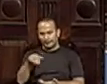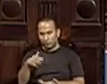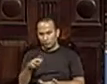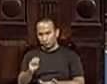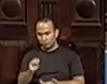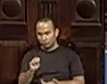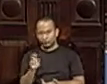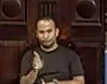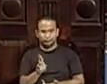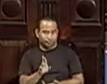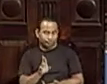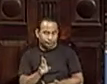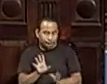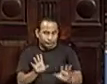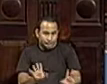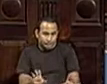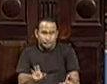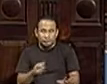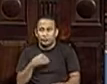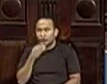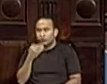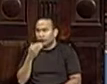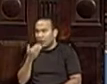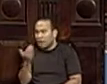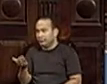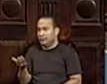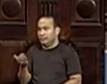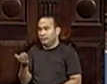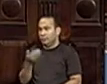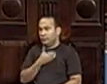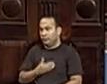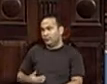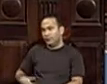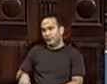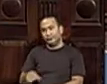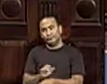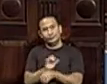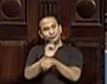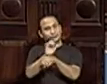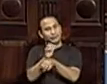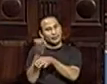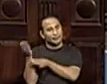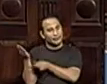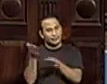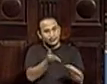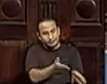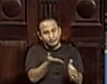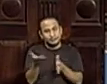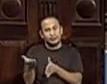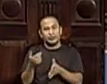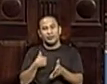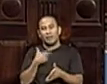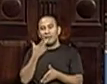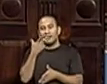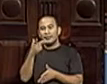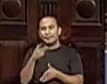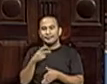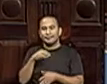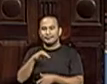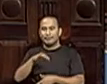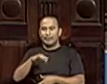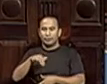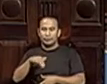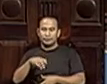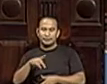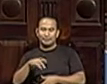é que não adianta o governo do Estado, deputado Paulo Ramos, entrar na lógica de consórcios intermunicipais de